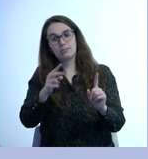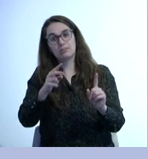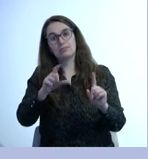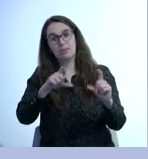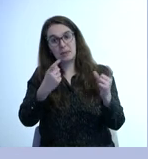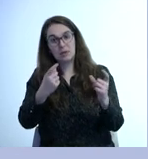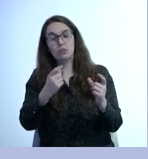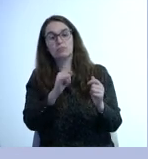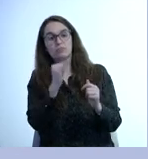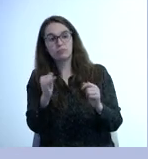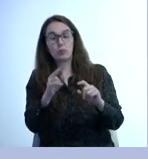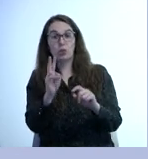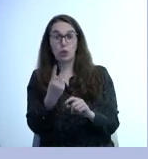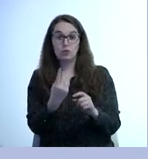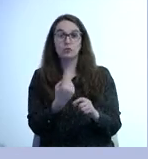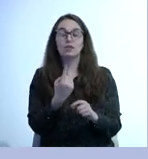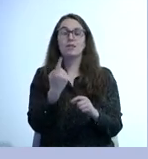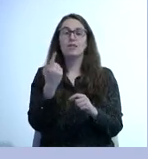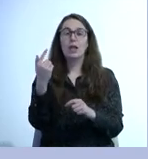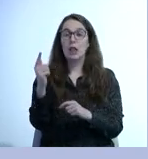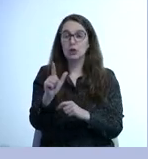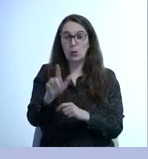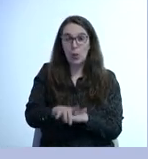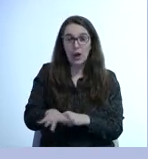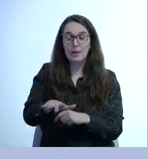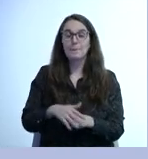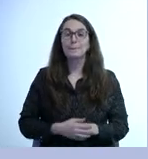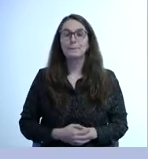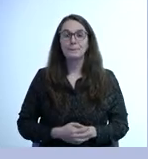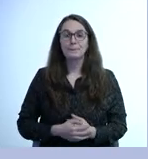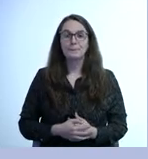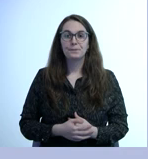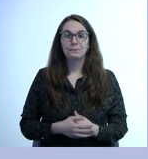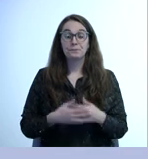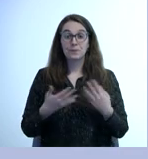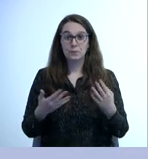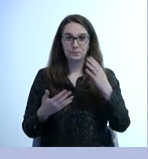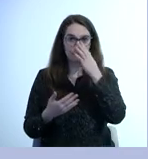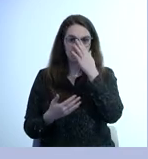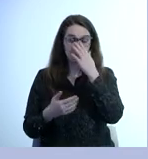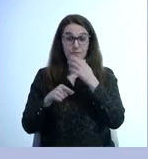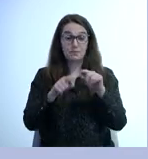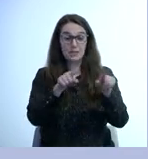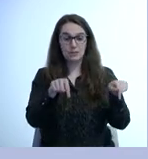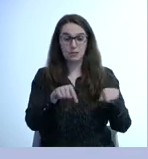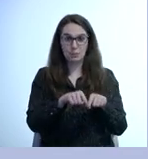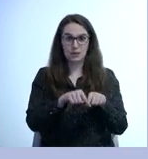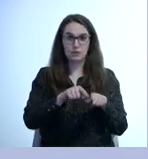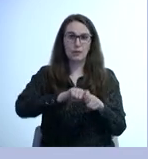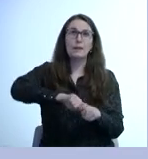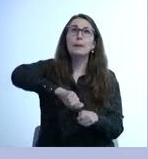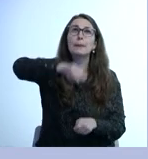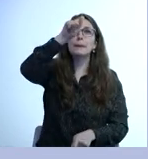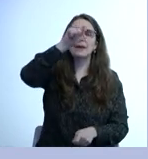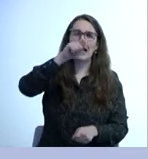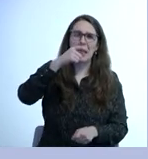dois apartamentos pós-Pombalinos em Lisboa, e apesar de esses espaços terem um pé direito muito